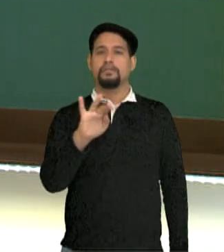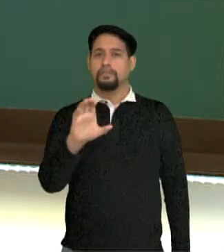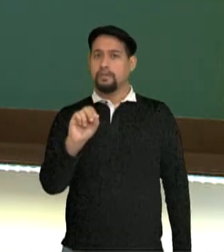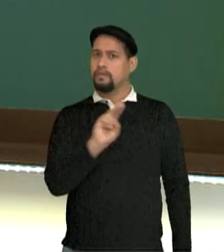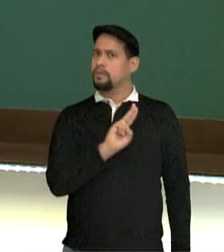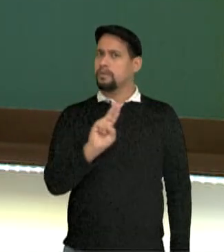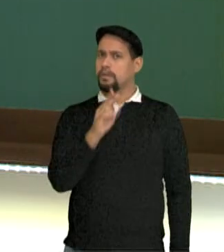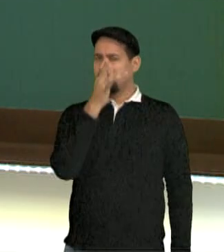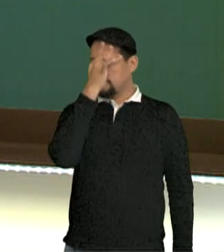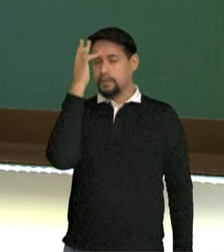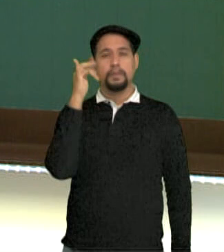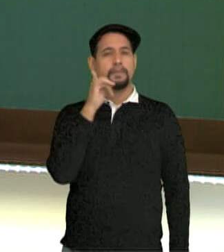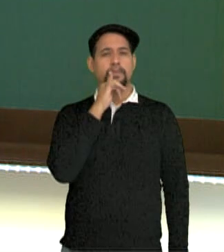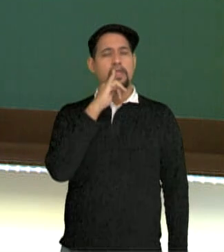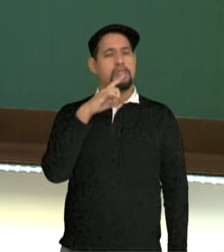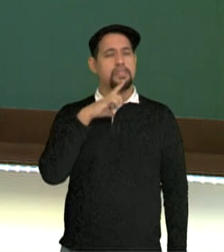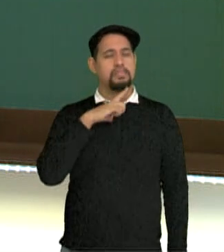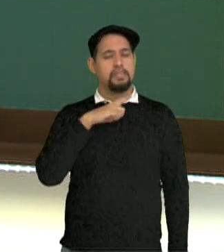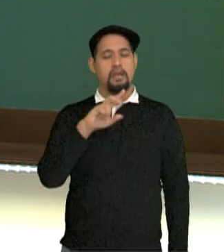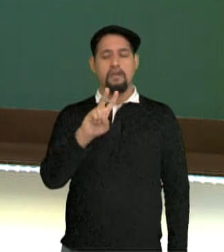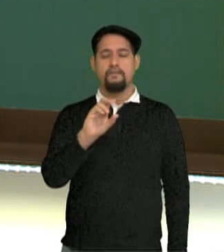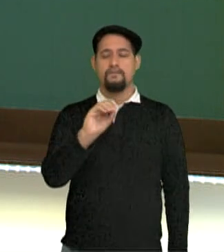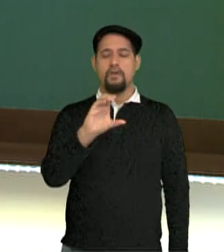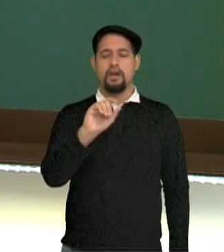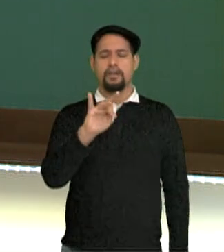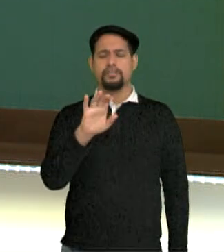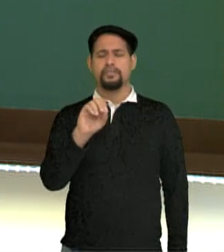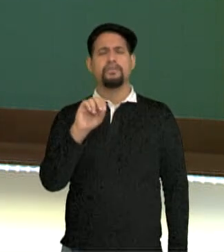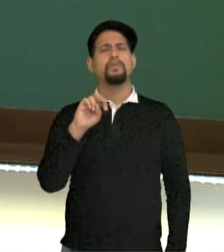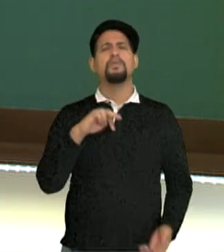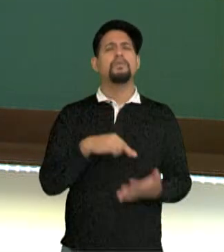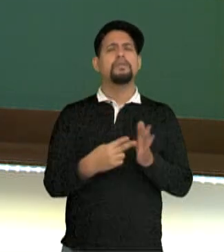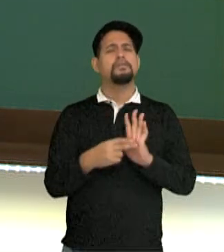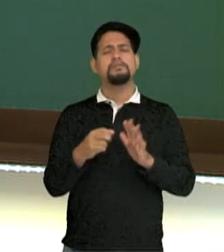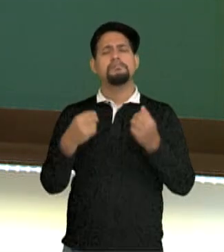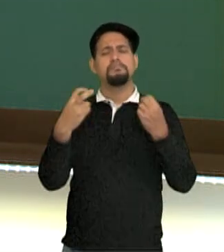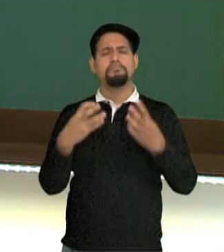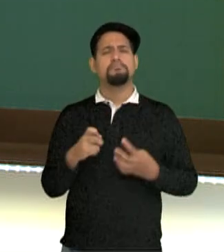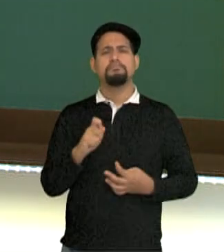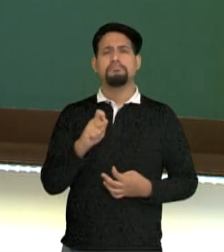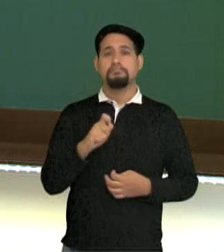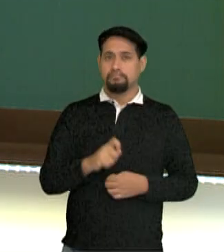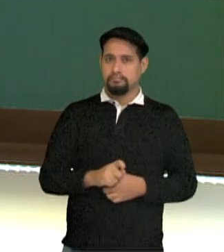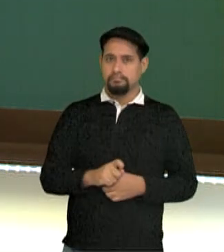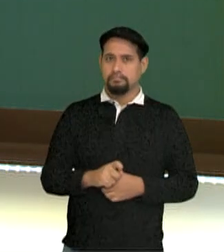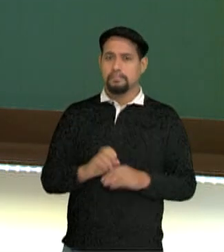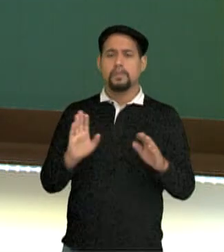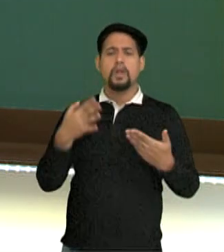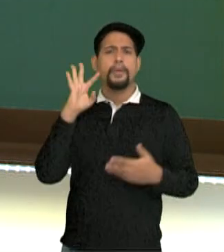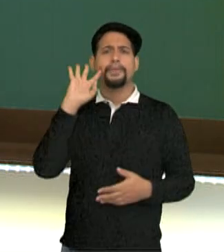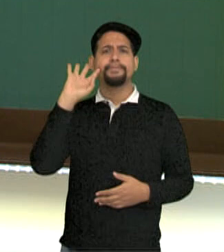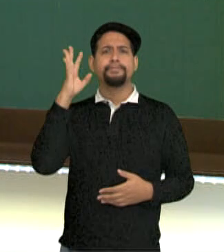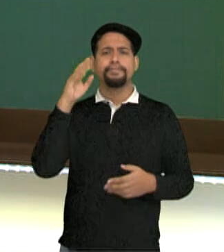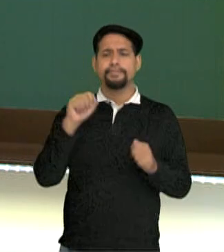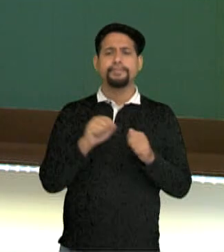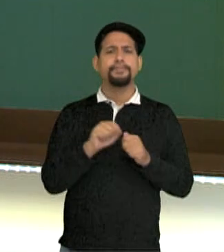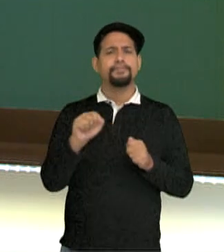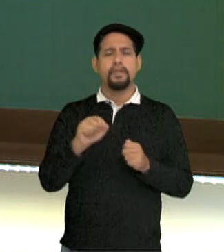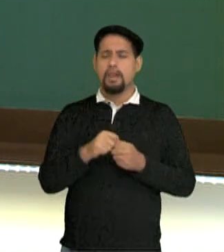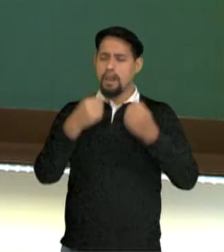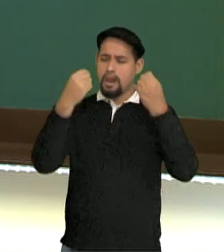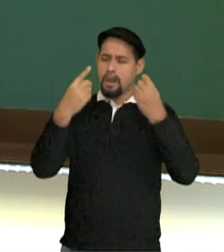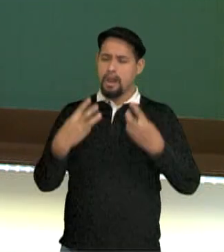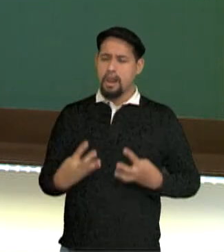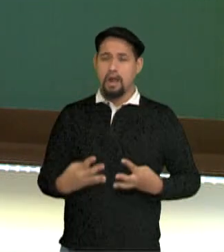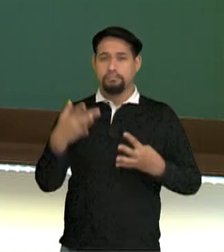Então, além de ter esse vocativo aqui, o que se pode deduzir? Qual que é o efeito produzido pela fala